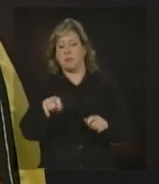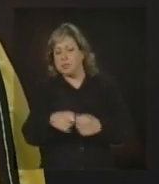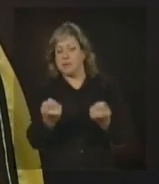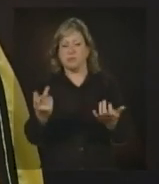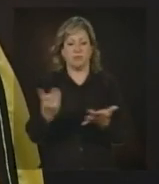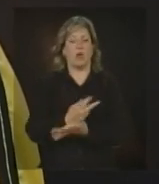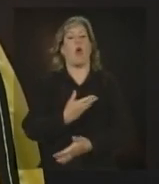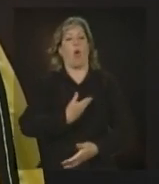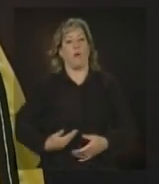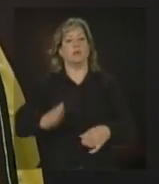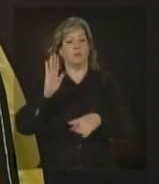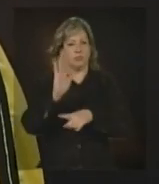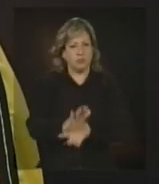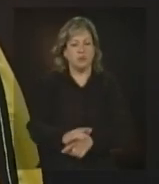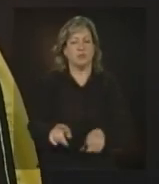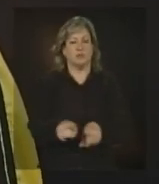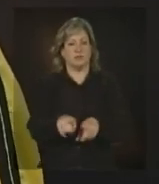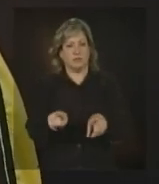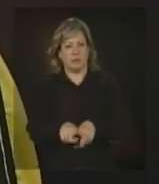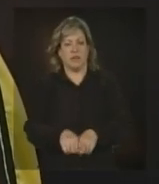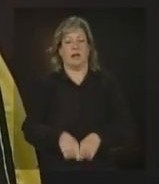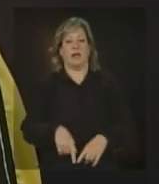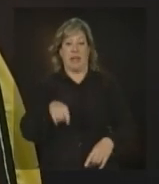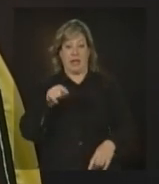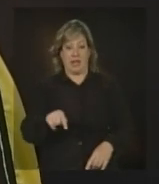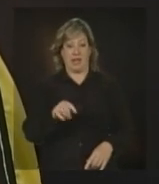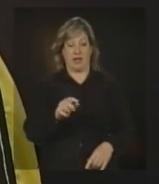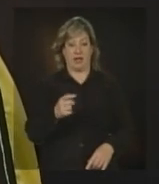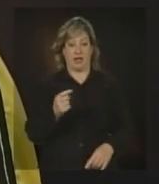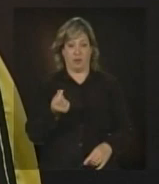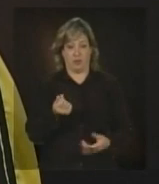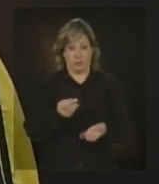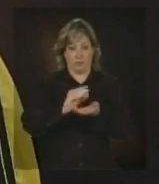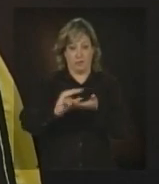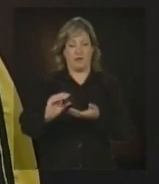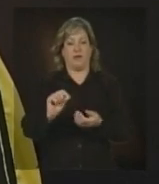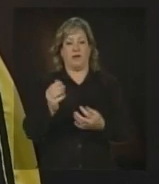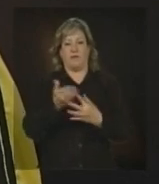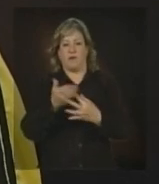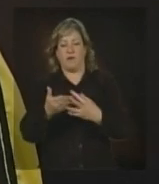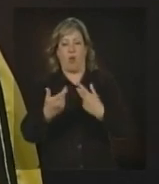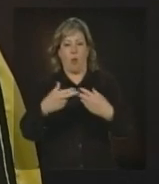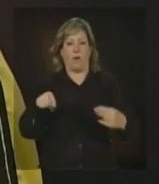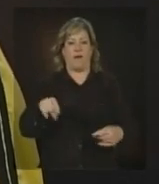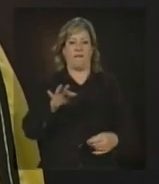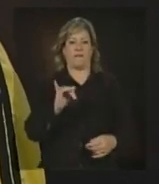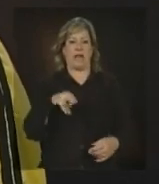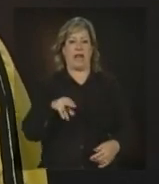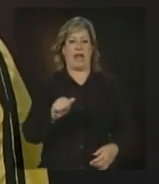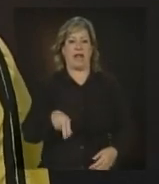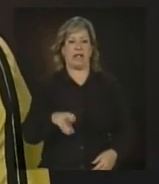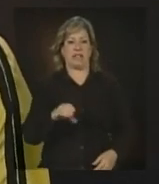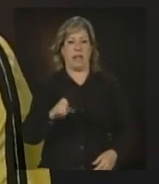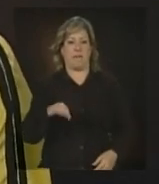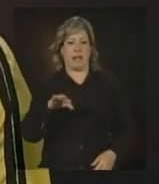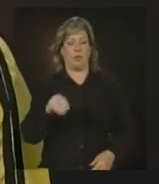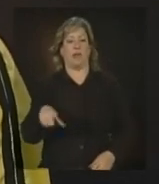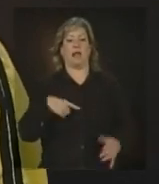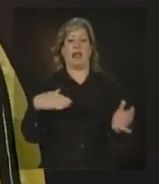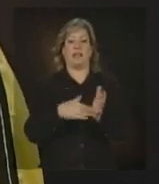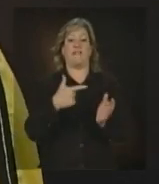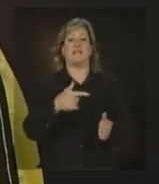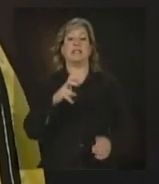E essa faixa de financiamento que vai ser colocada já agora, né, que até 25 mil